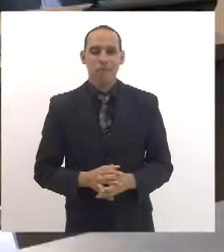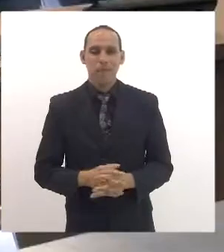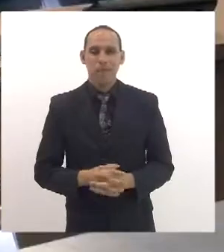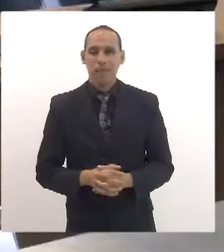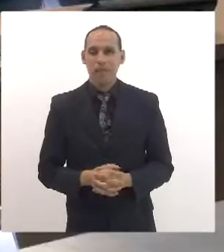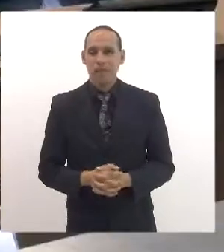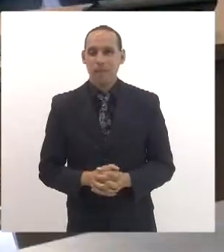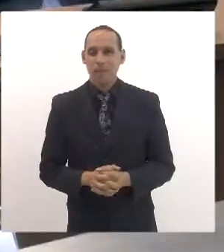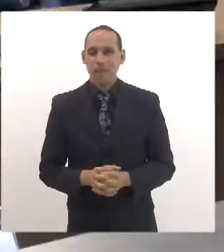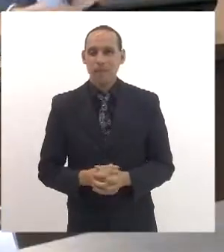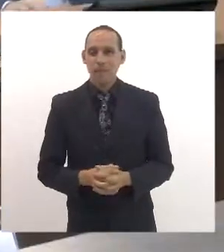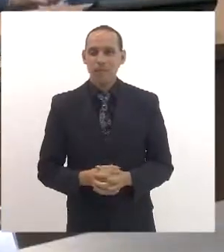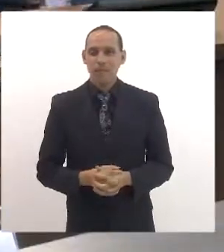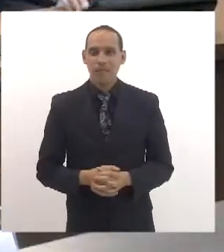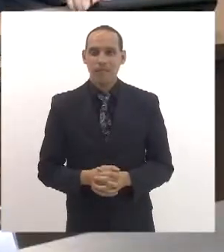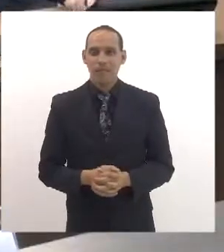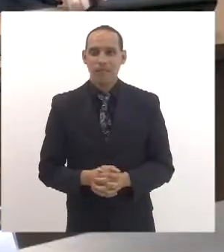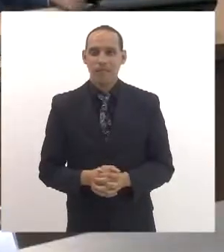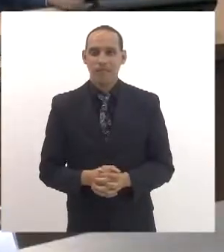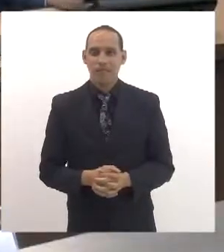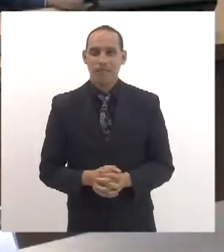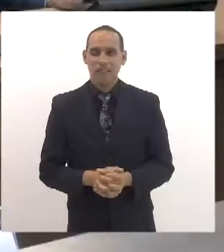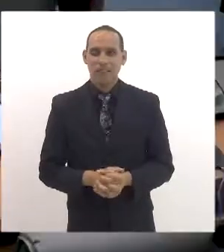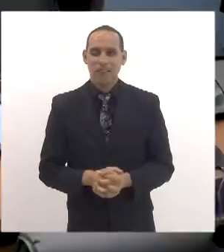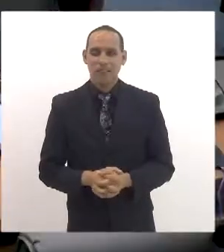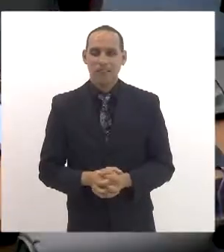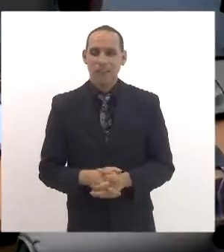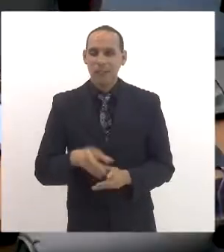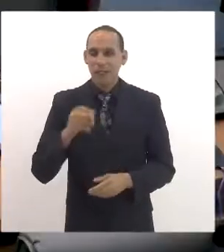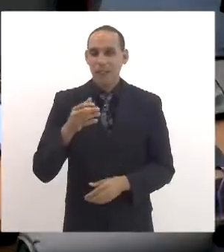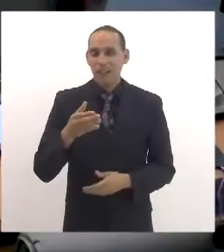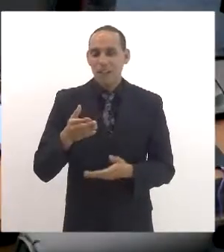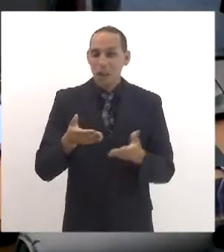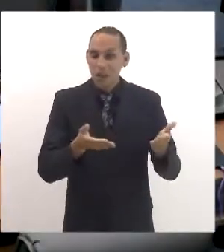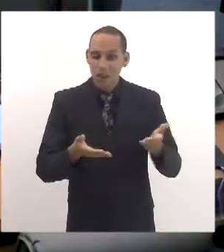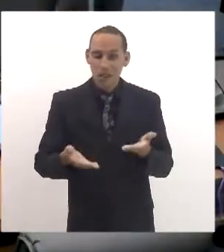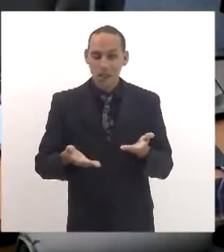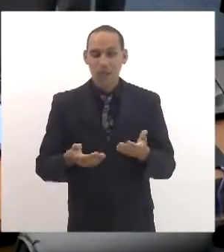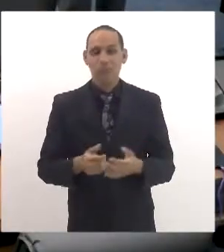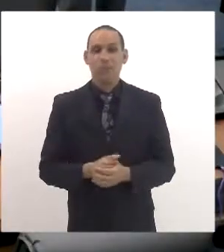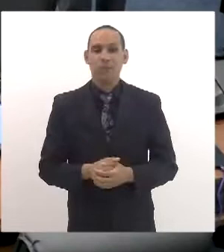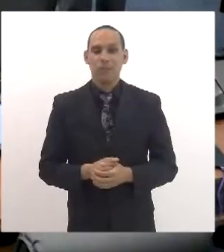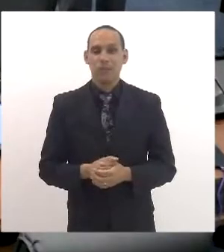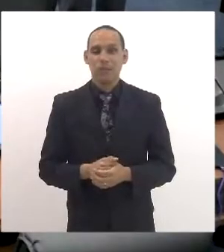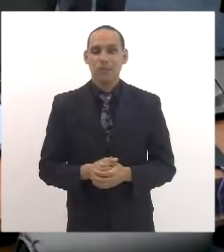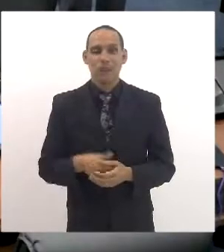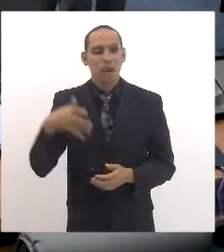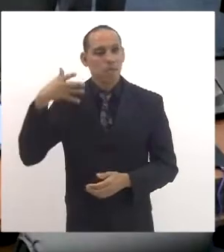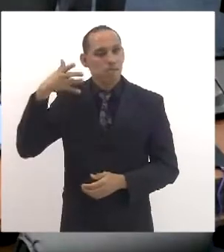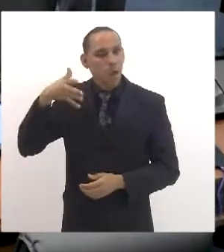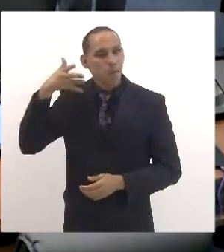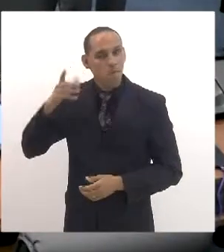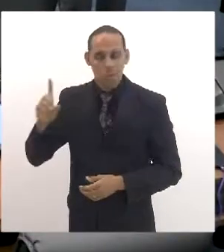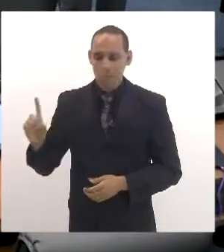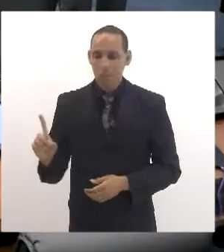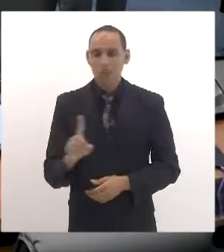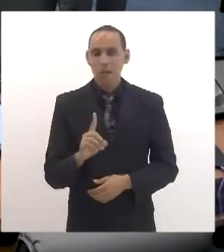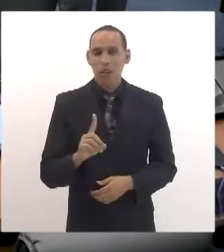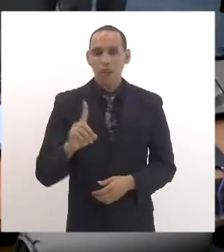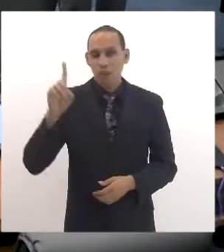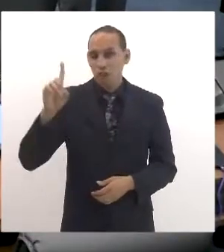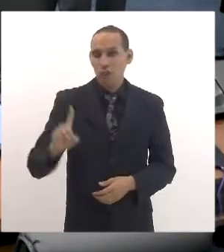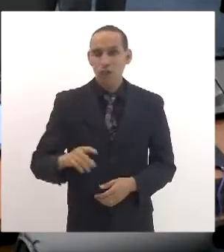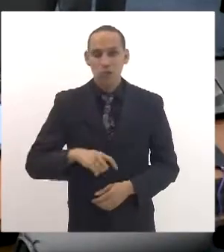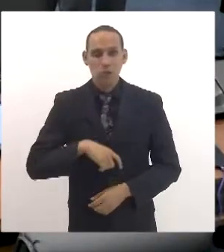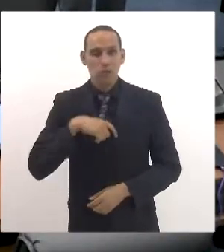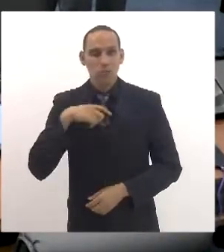Convido para fazer uso da palavra o diretor executivo